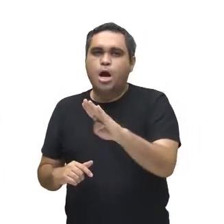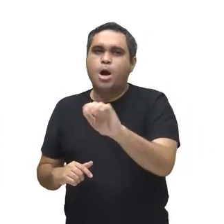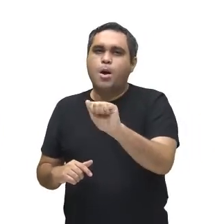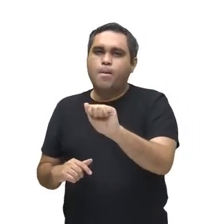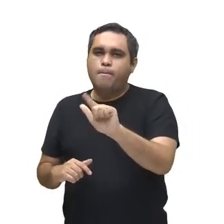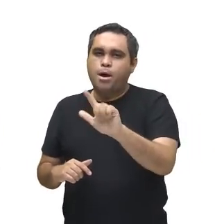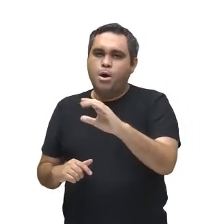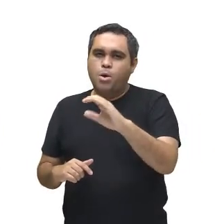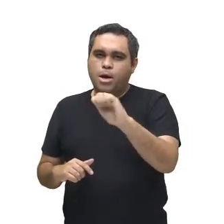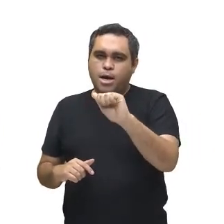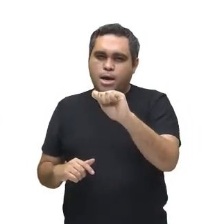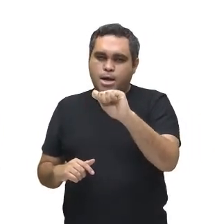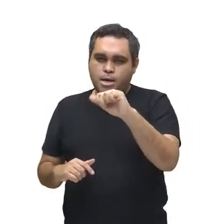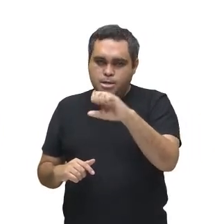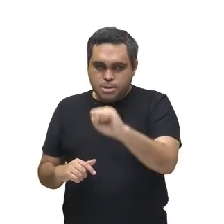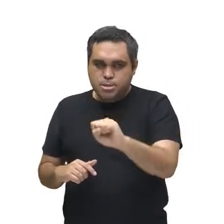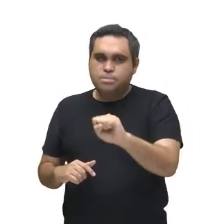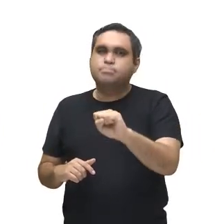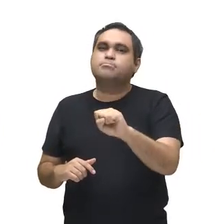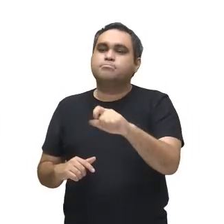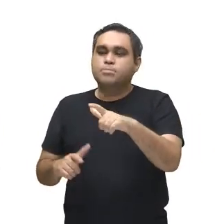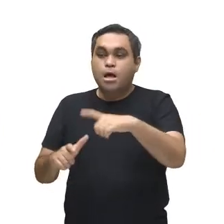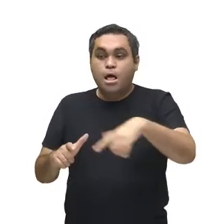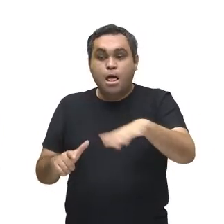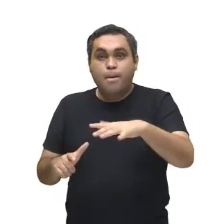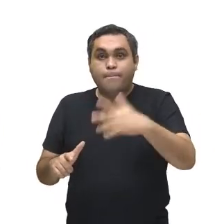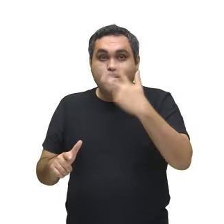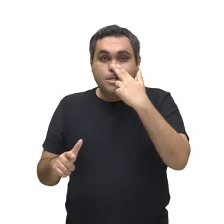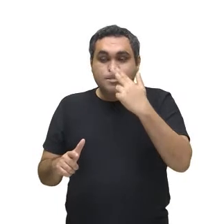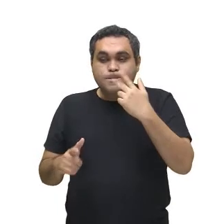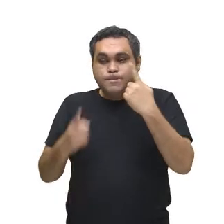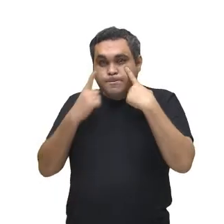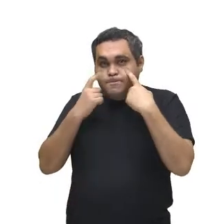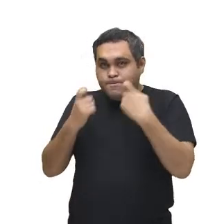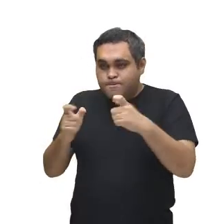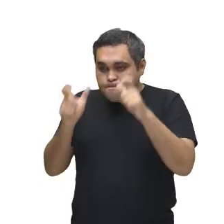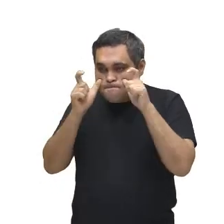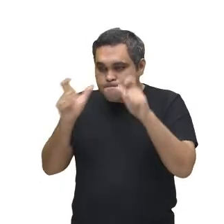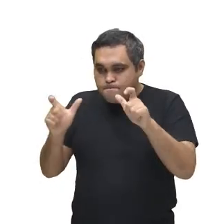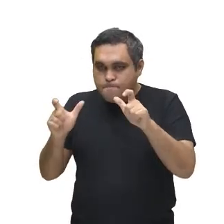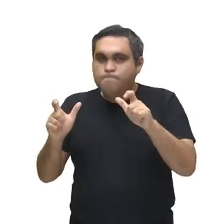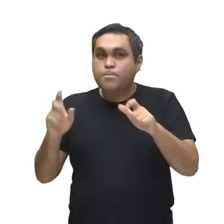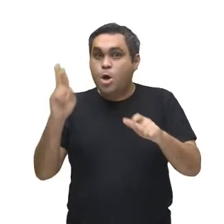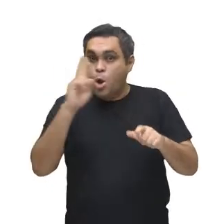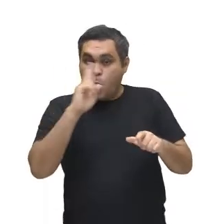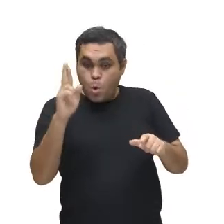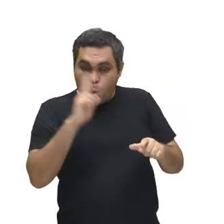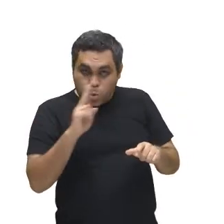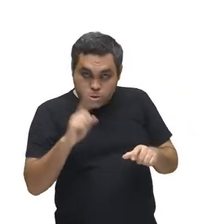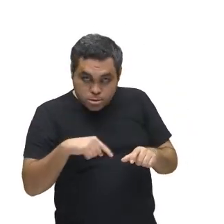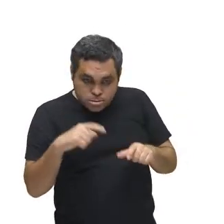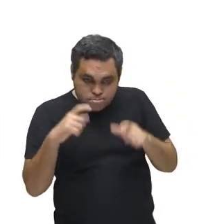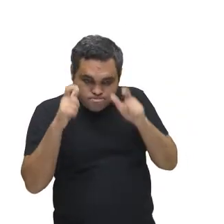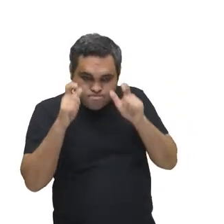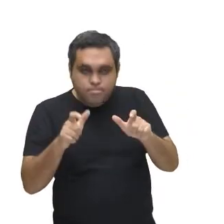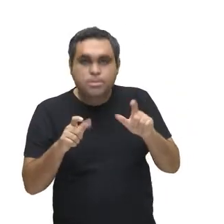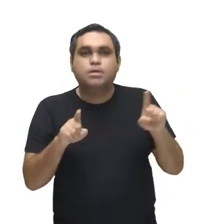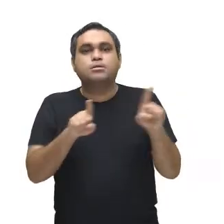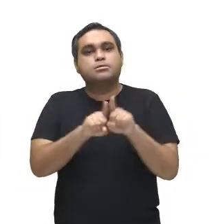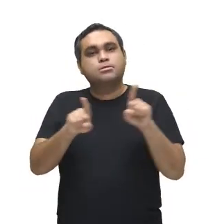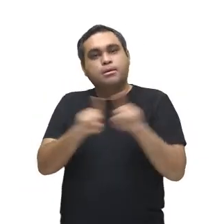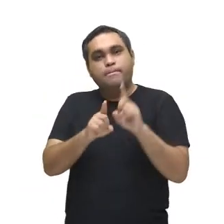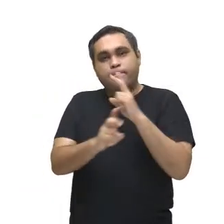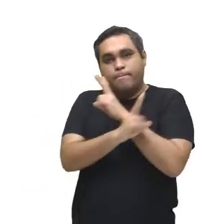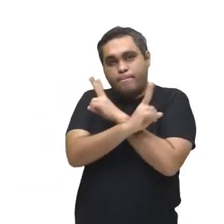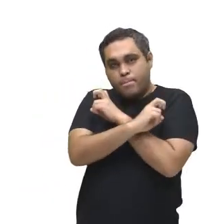região balcânica, é tão cobiçada tanto por russos quanto por austro-húngaros.